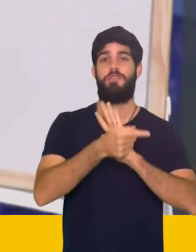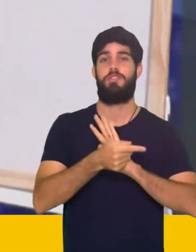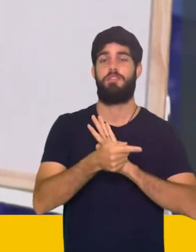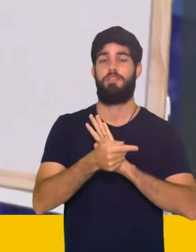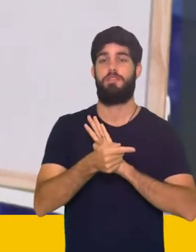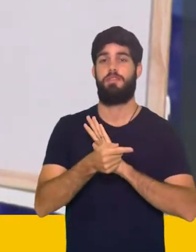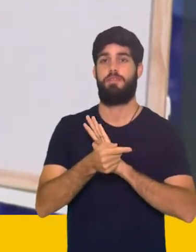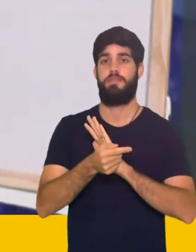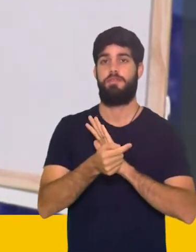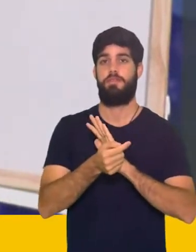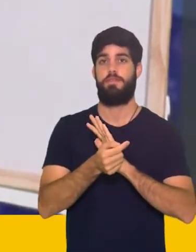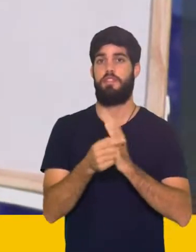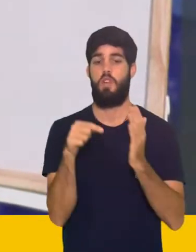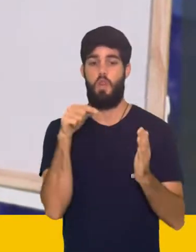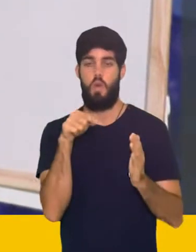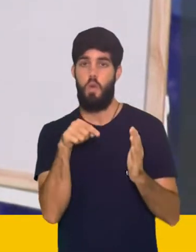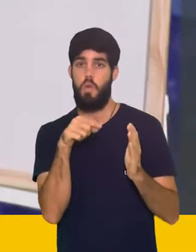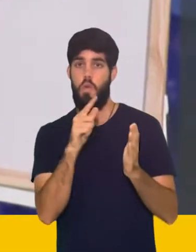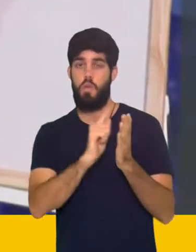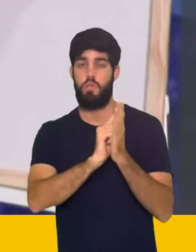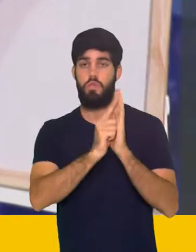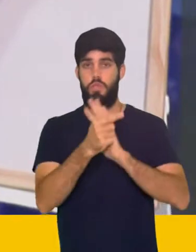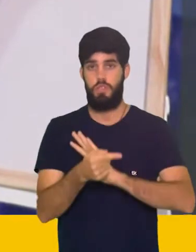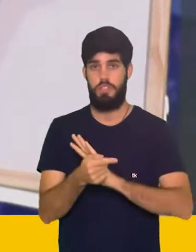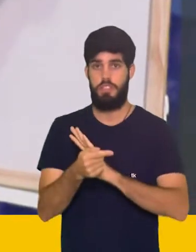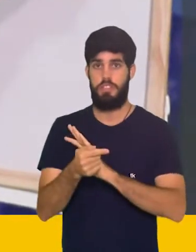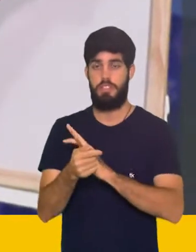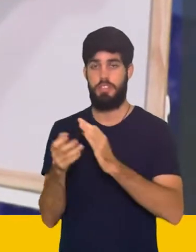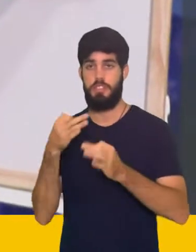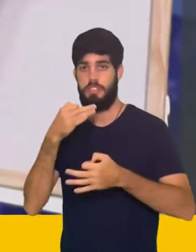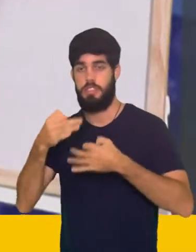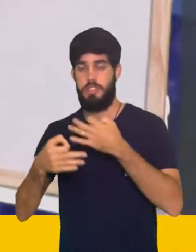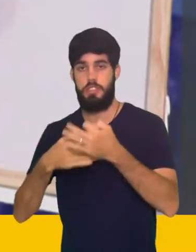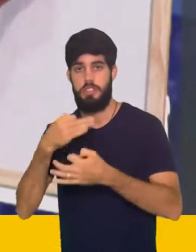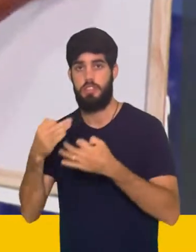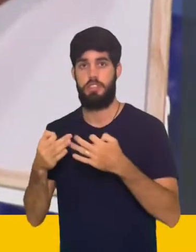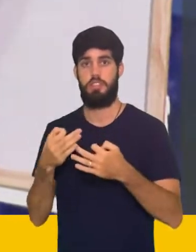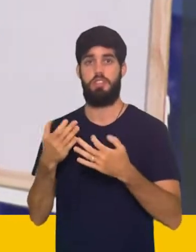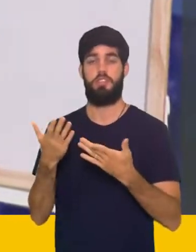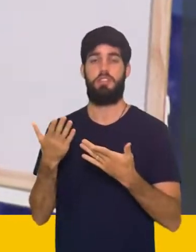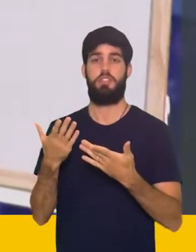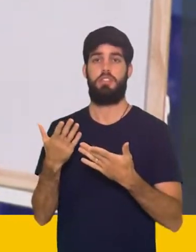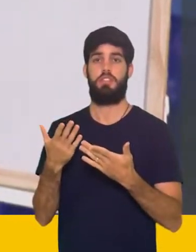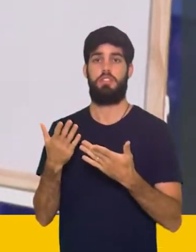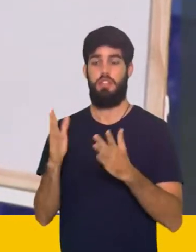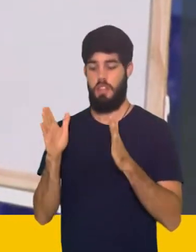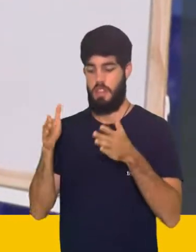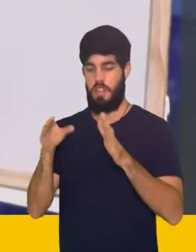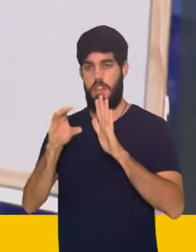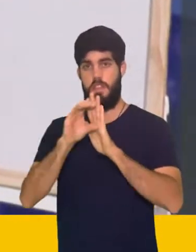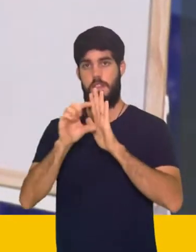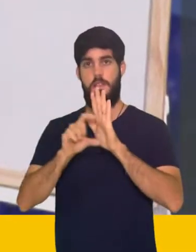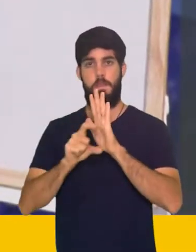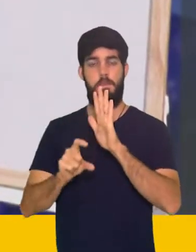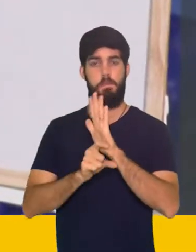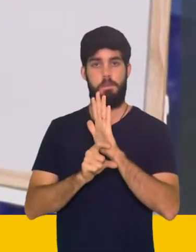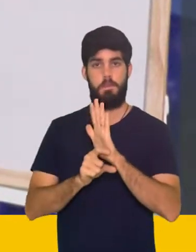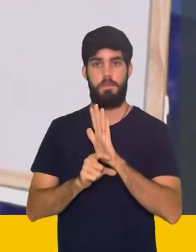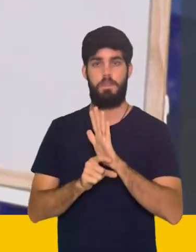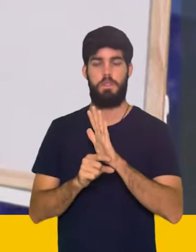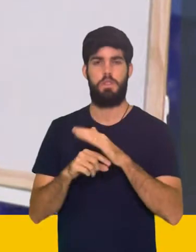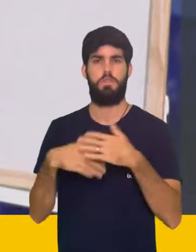gênero é dissertação argumentativa em prosa. E isso tem que ter uma solução. Mas qual o problema